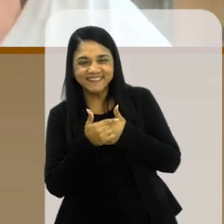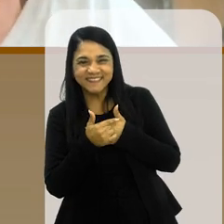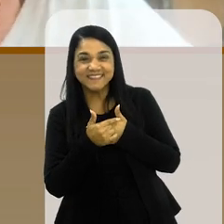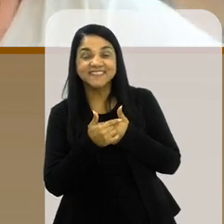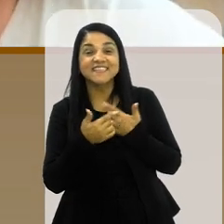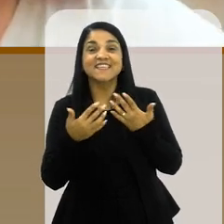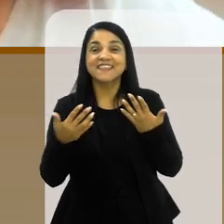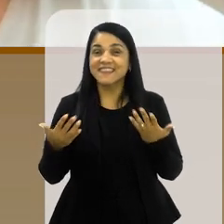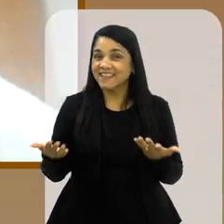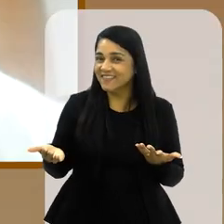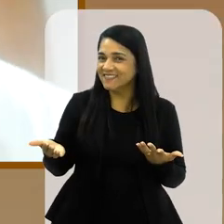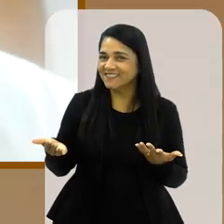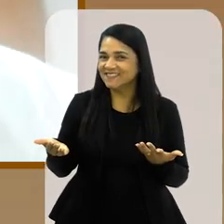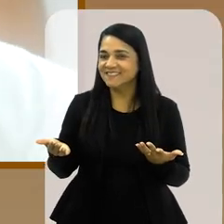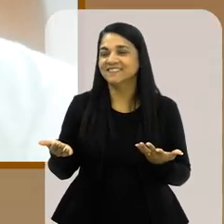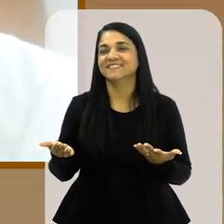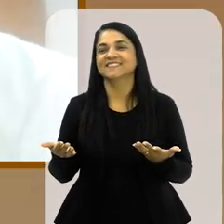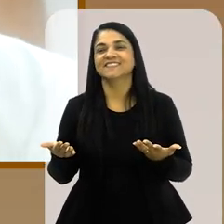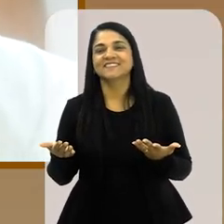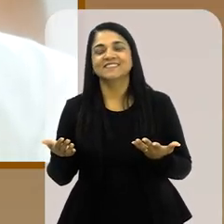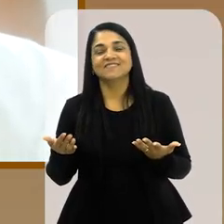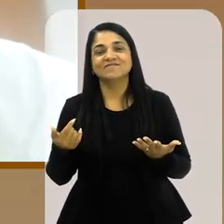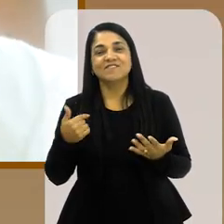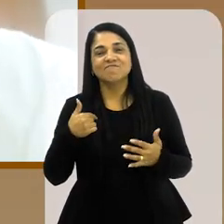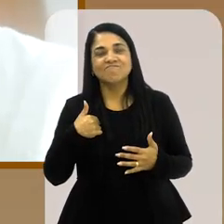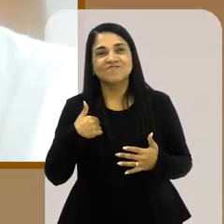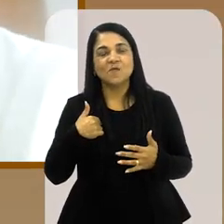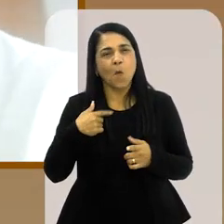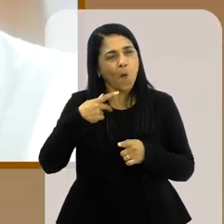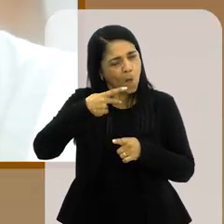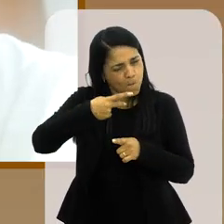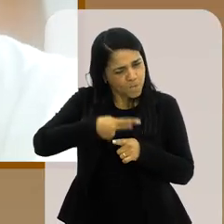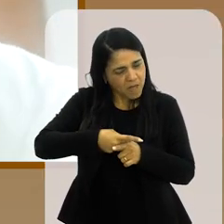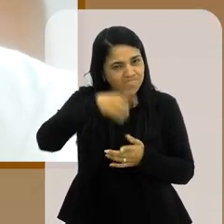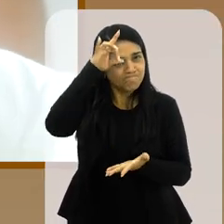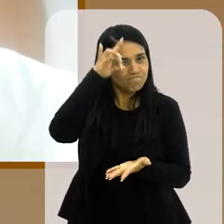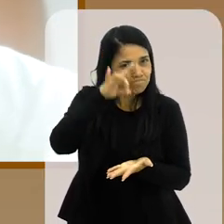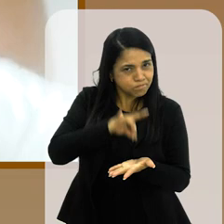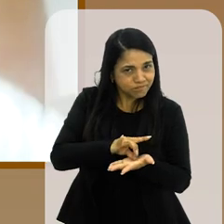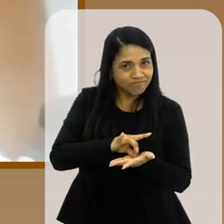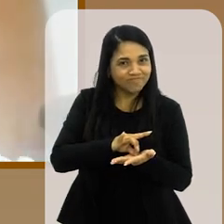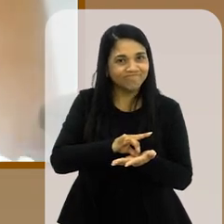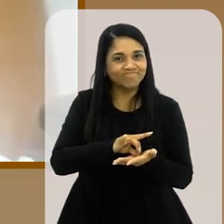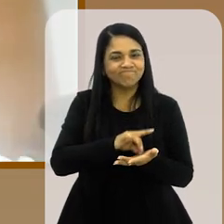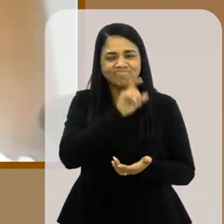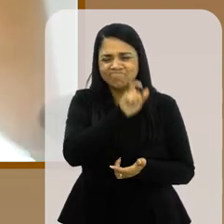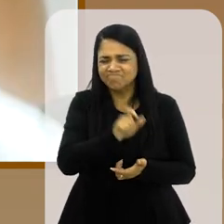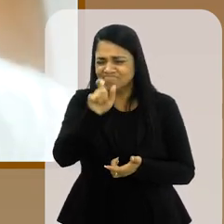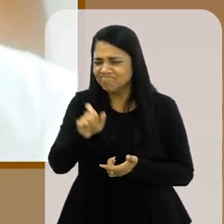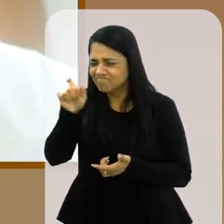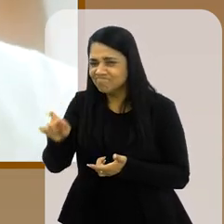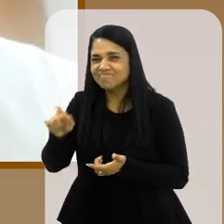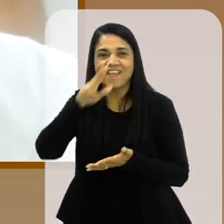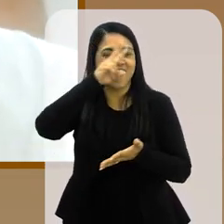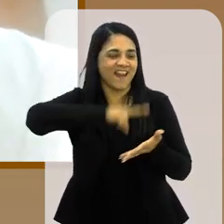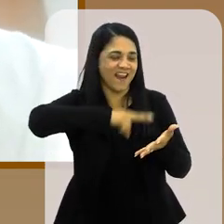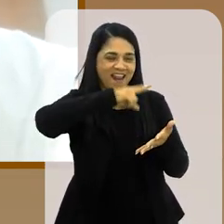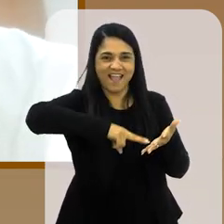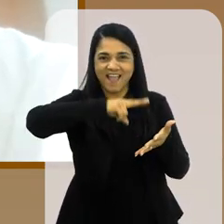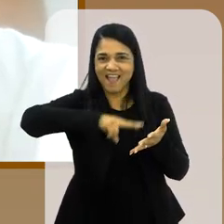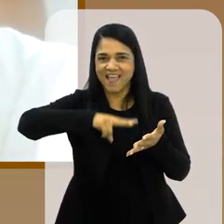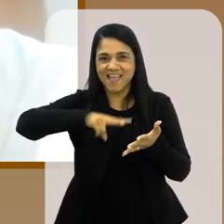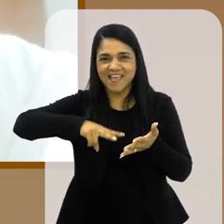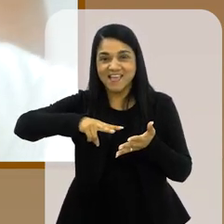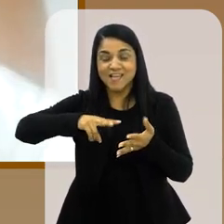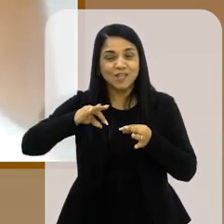aí então, eu acho que o maior prêmio mesmo são os nossos leitores. Todo mundo